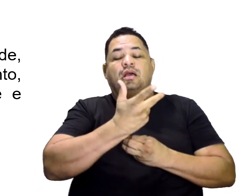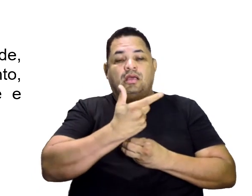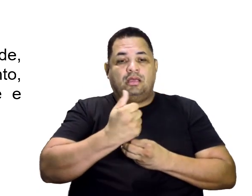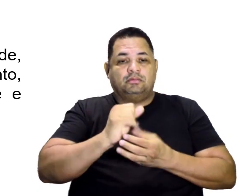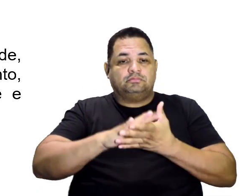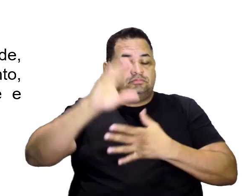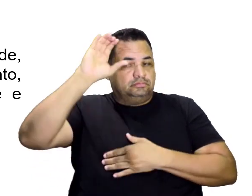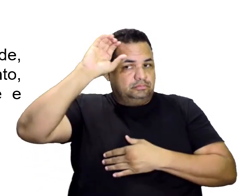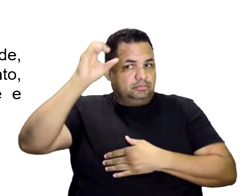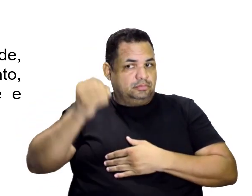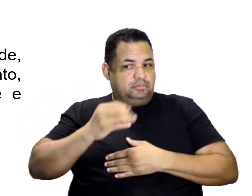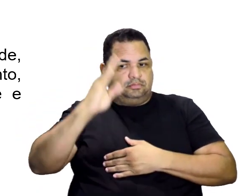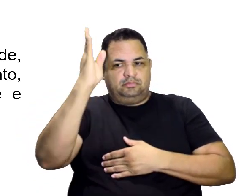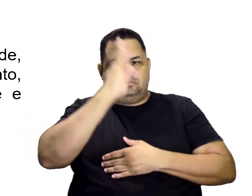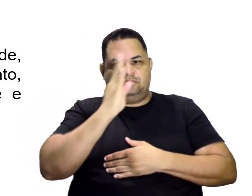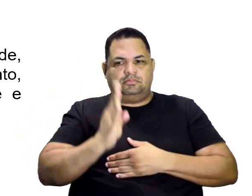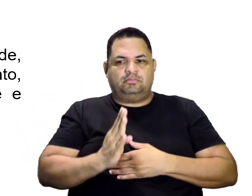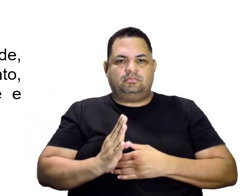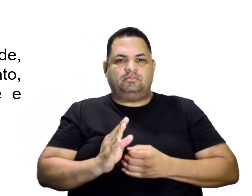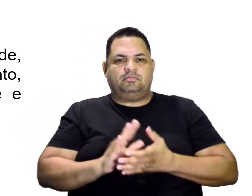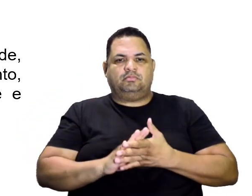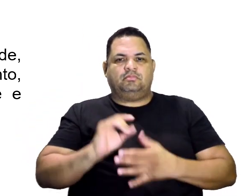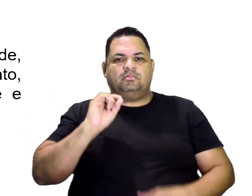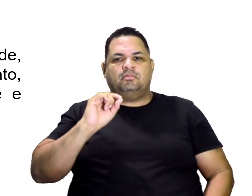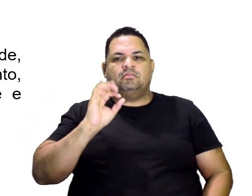afro-brasileira, é correto que se afirma em